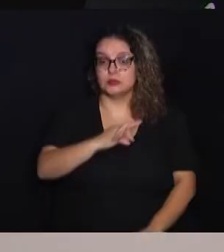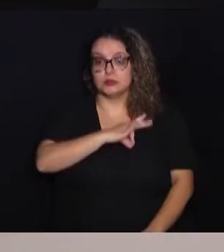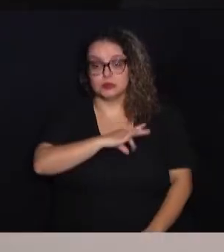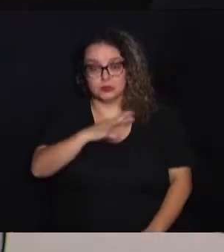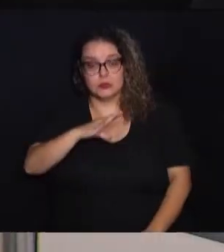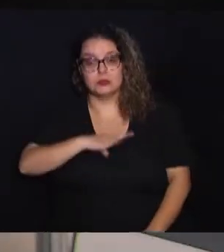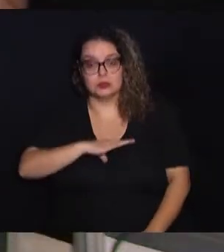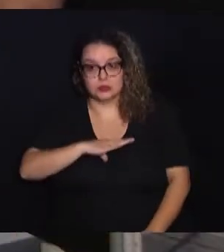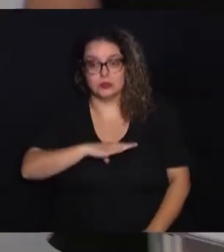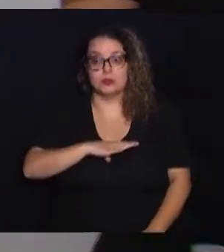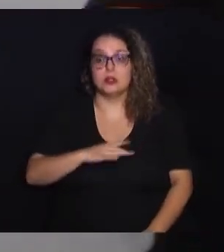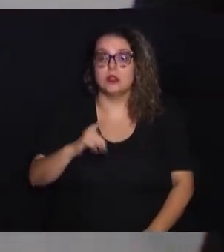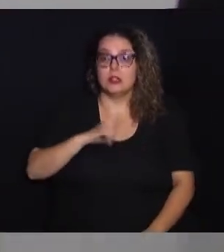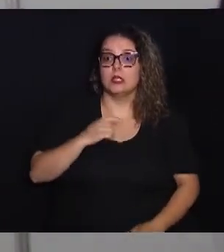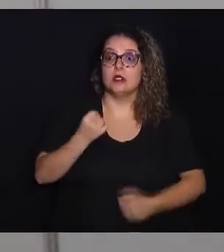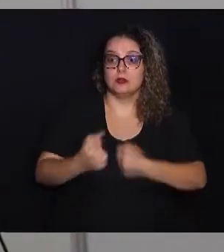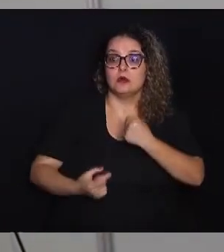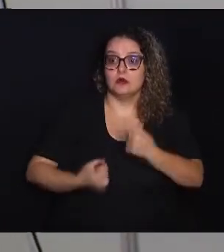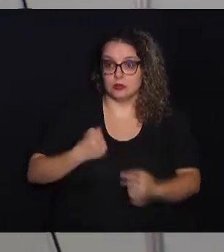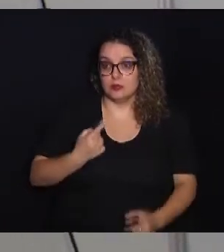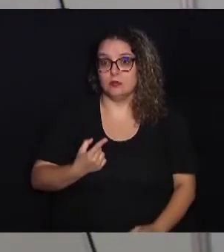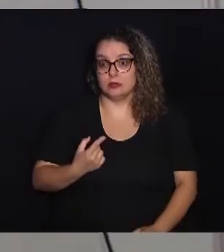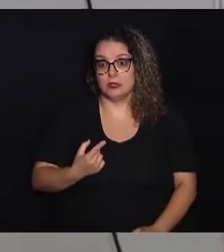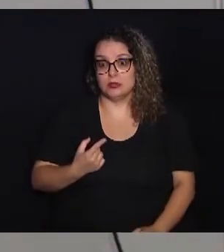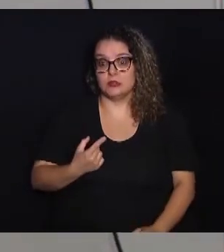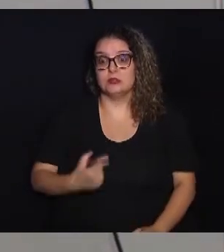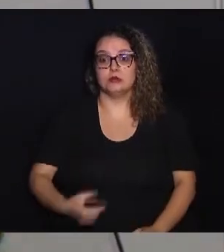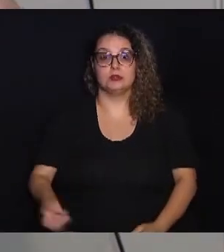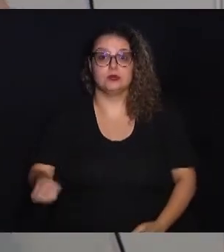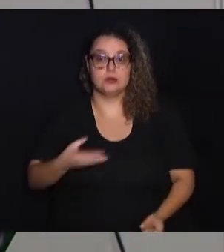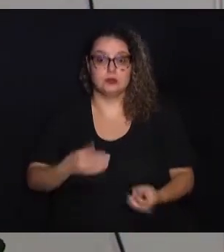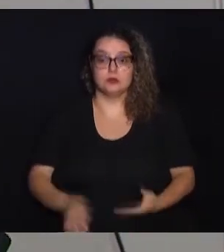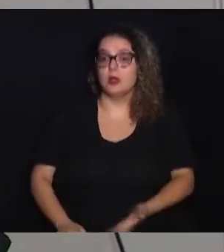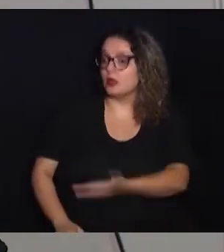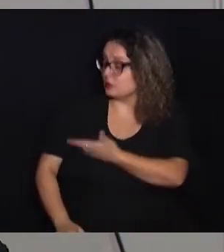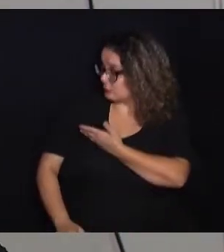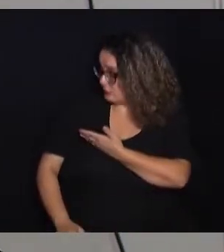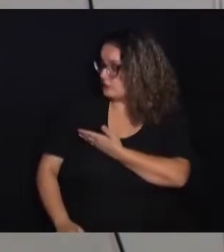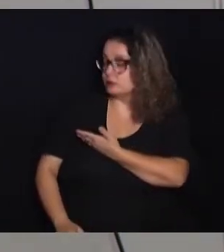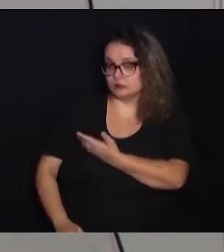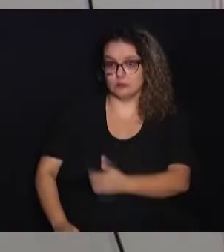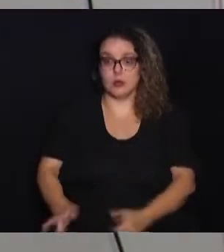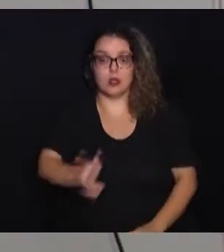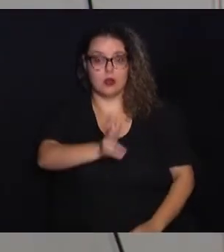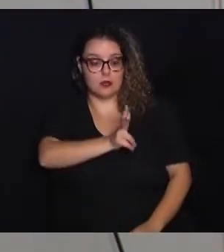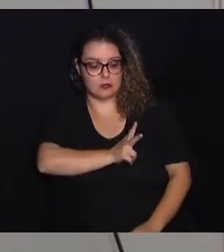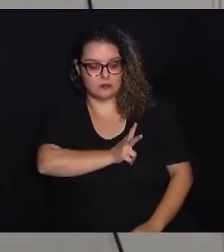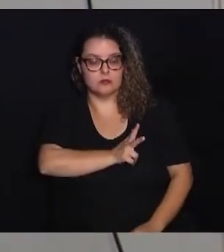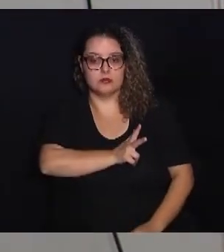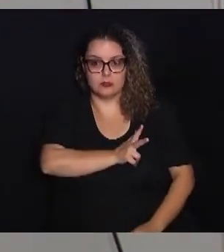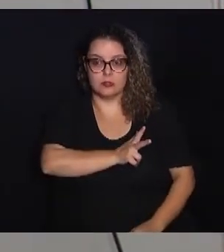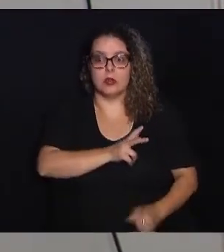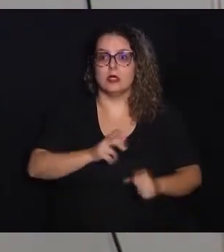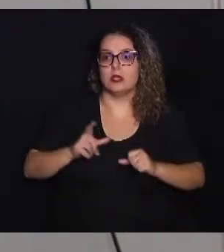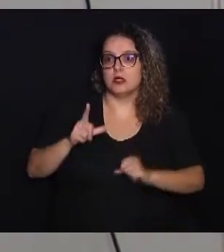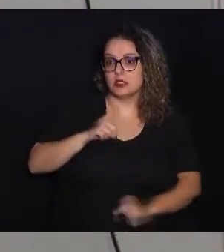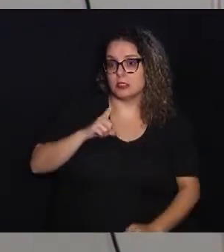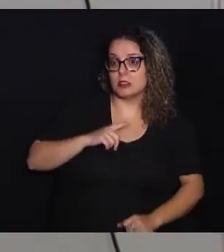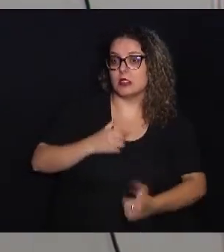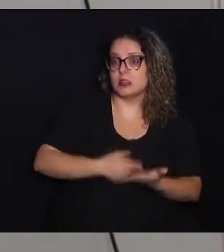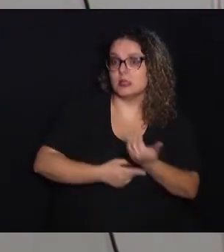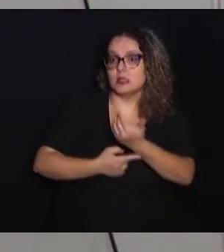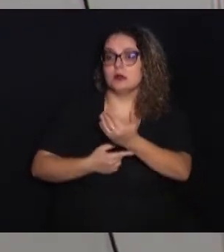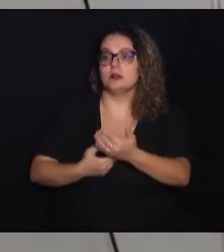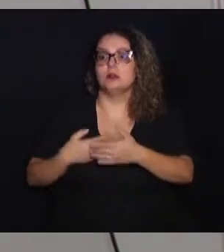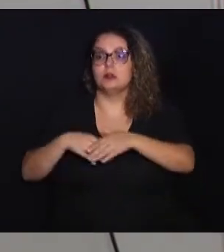do interior de guardas municipais conta com algumas novidades, como esta que eu estou equipado aqui, uma câmera corporal que